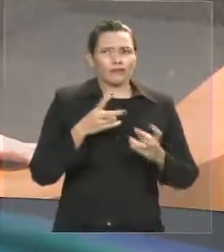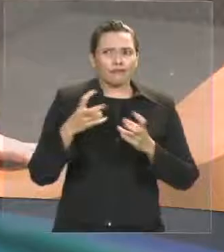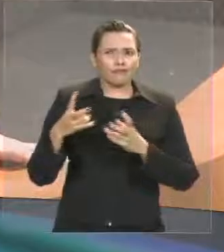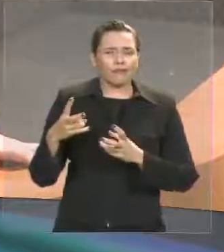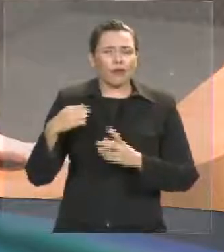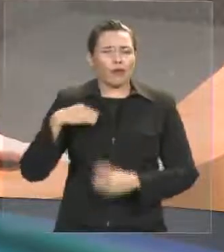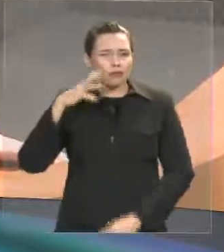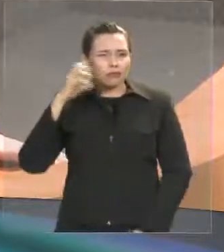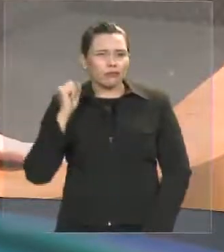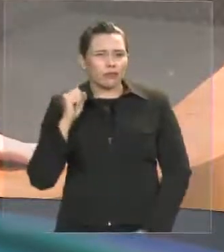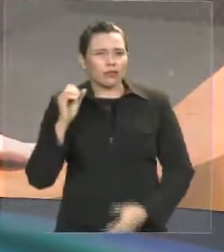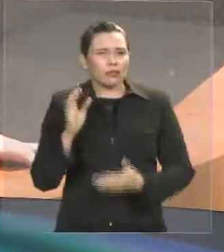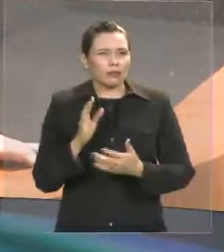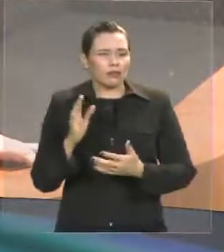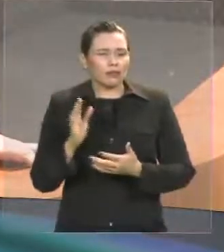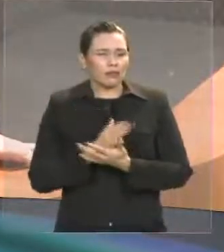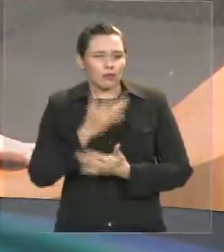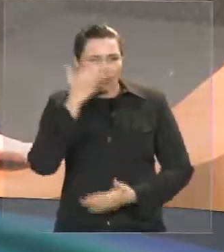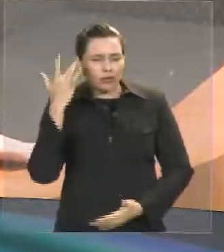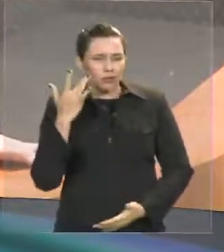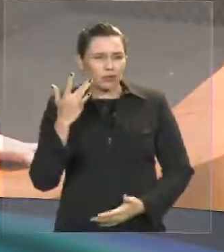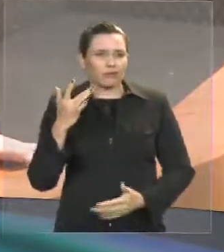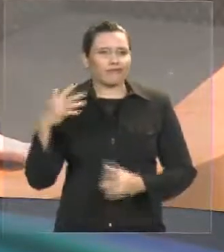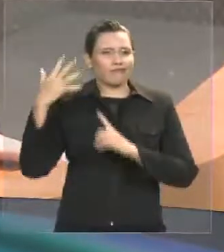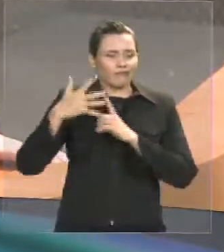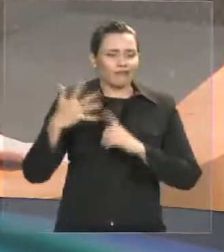mais, mas eu queria fazer